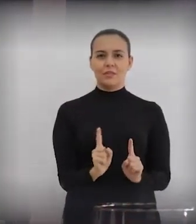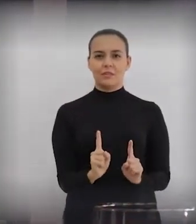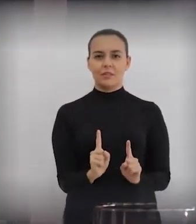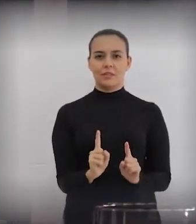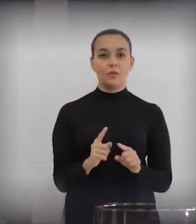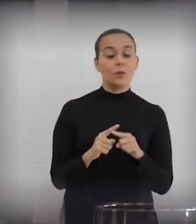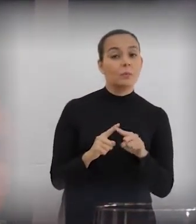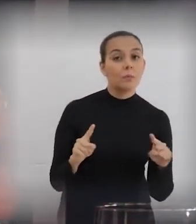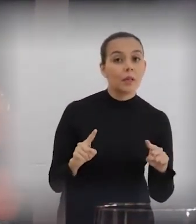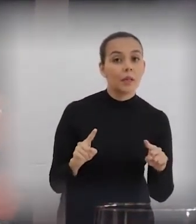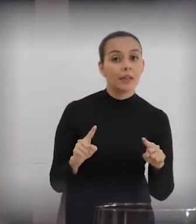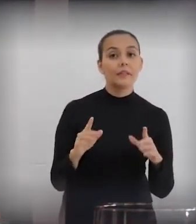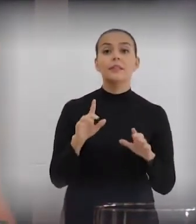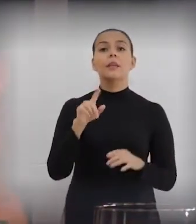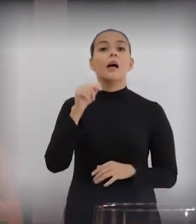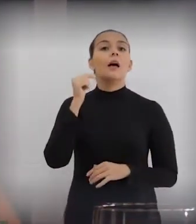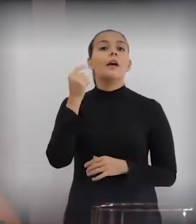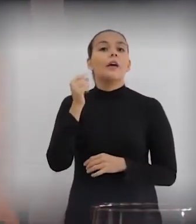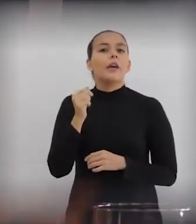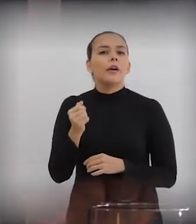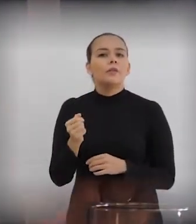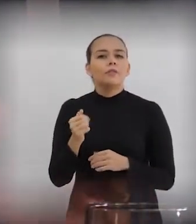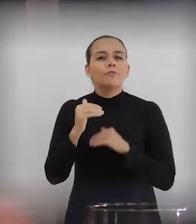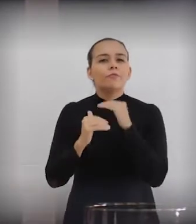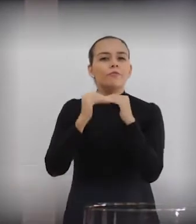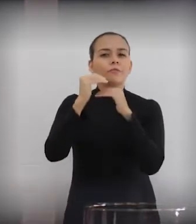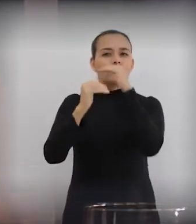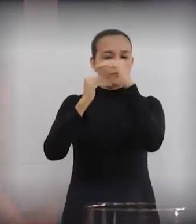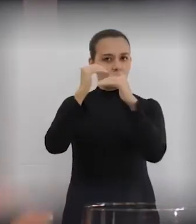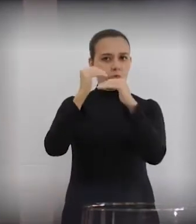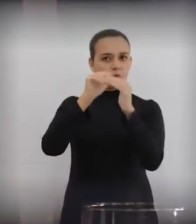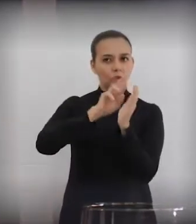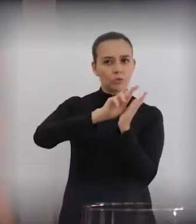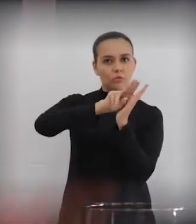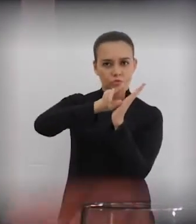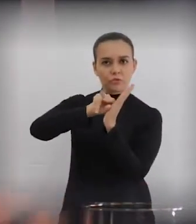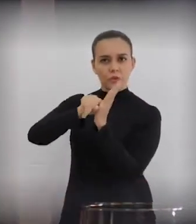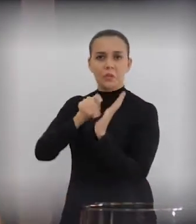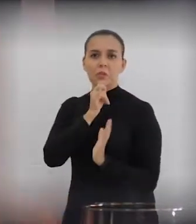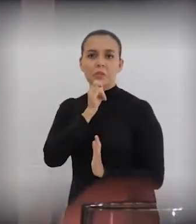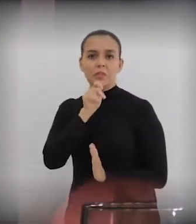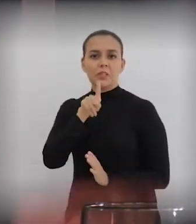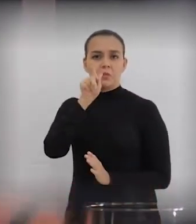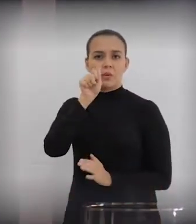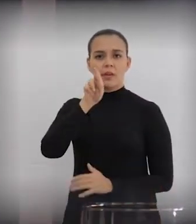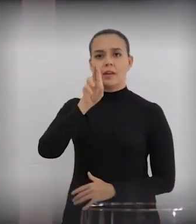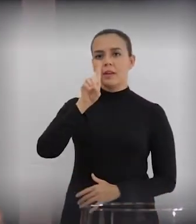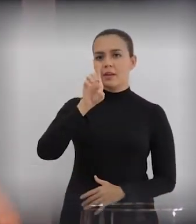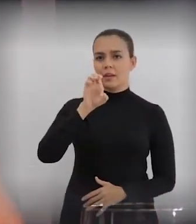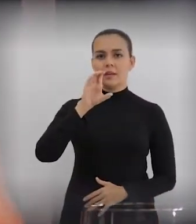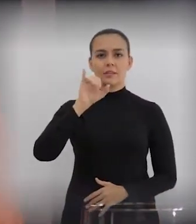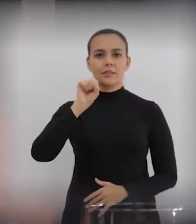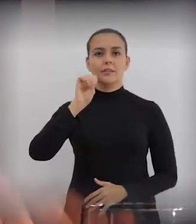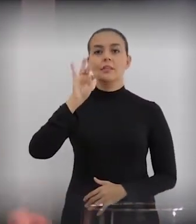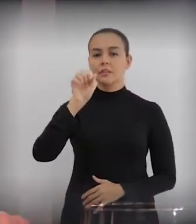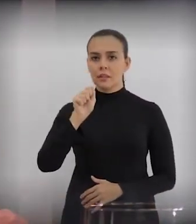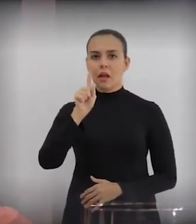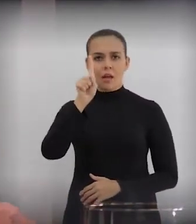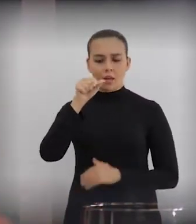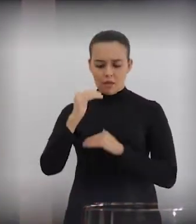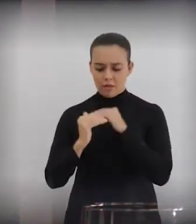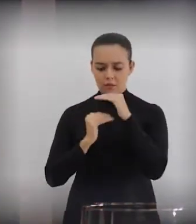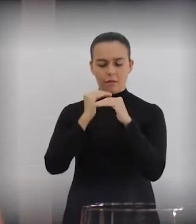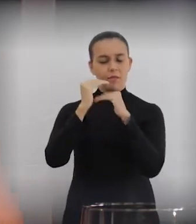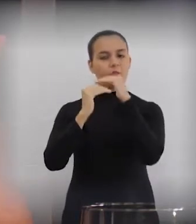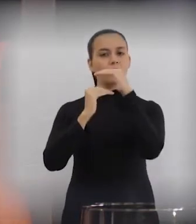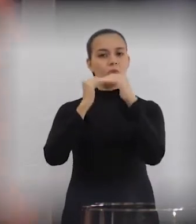propósito, né? Mas a evolução tipo hegeliana, qualquer outra meio mais baratinha, tipo kardecista, é um tipo de